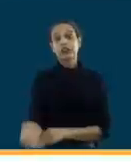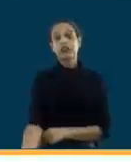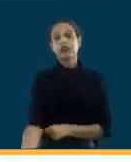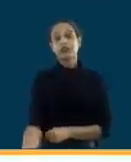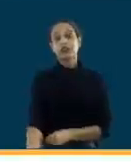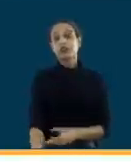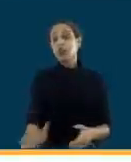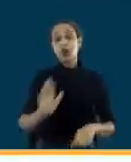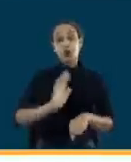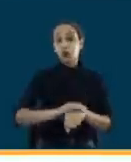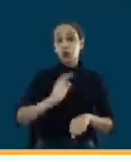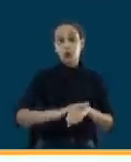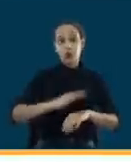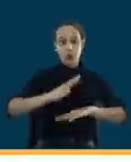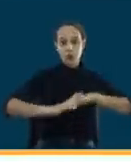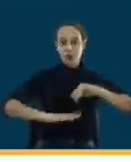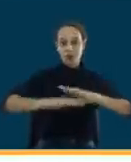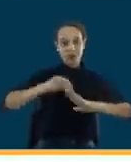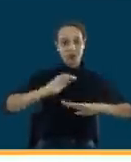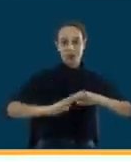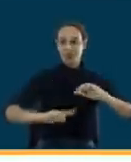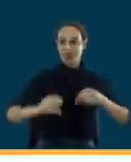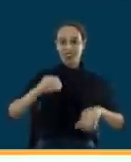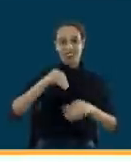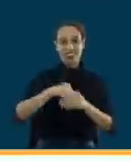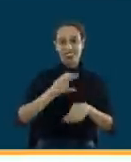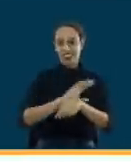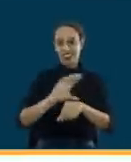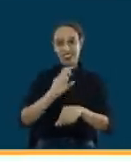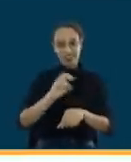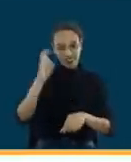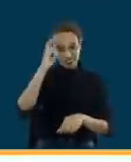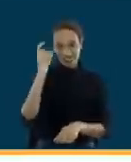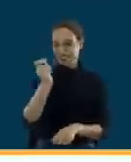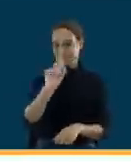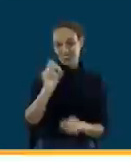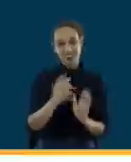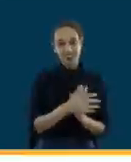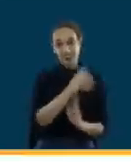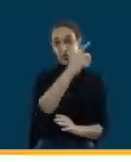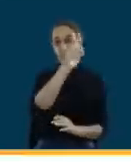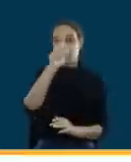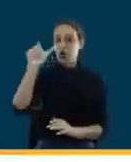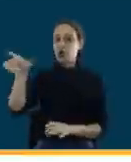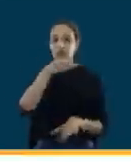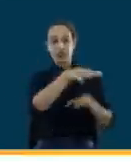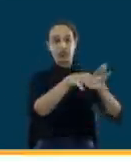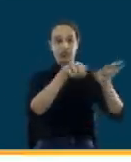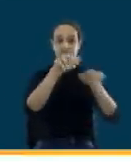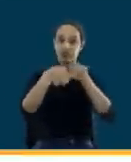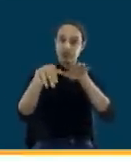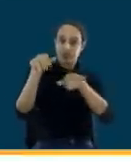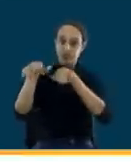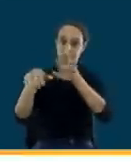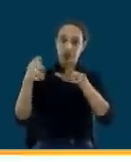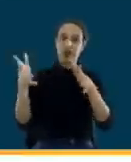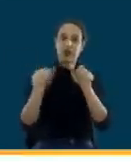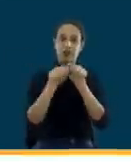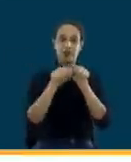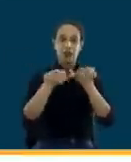que estavam antes envolvidos no mundo da cultura, são outros profissionais aí que vão ser chamados para poder dar vazão a